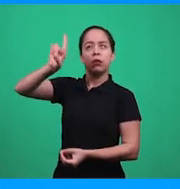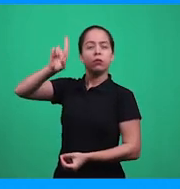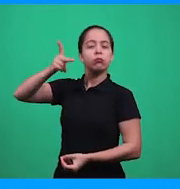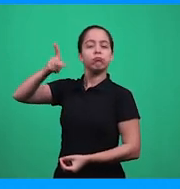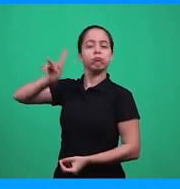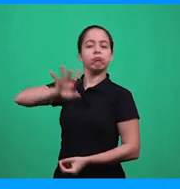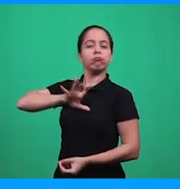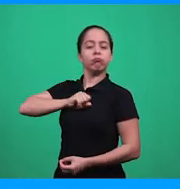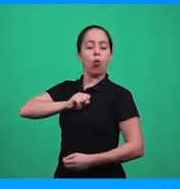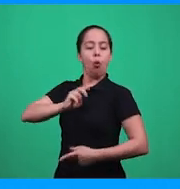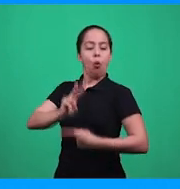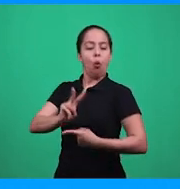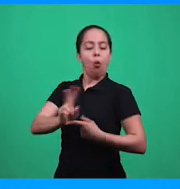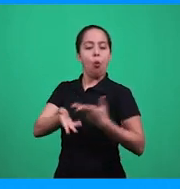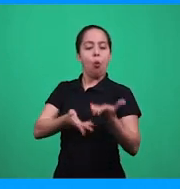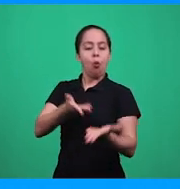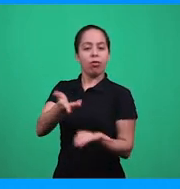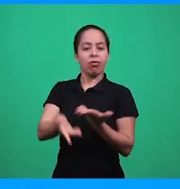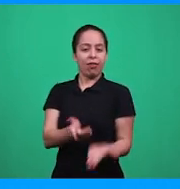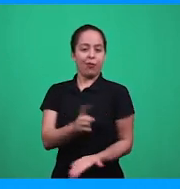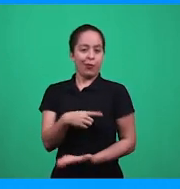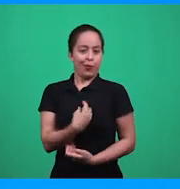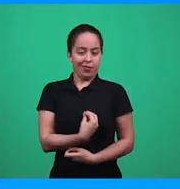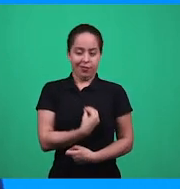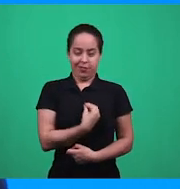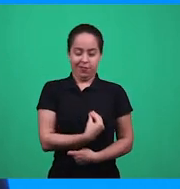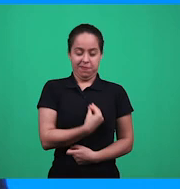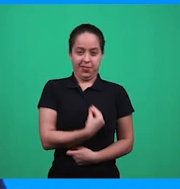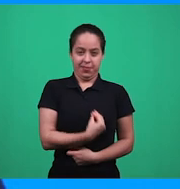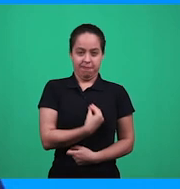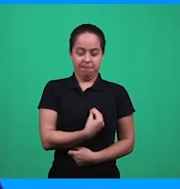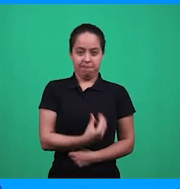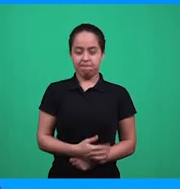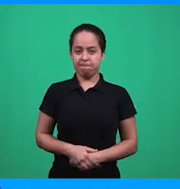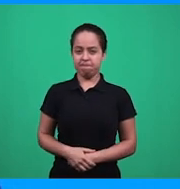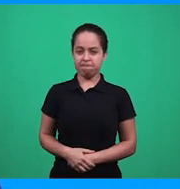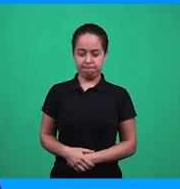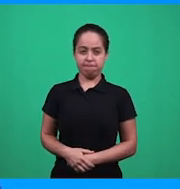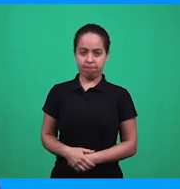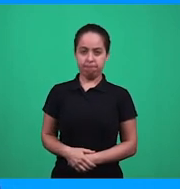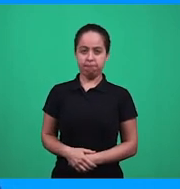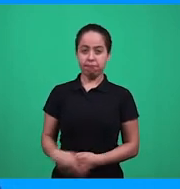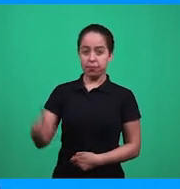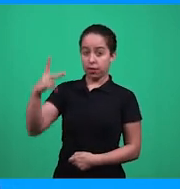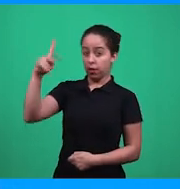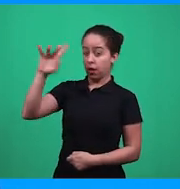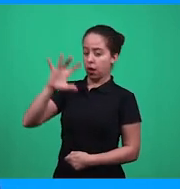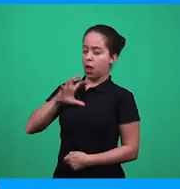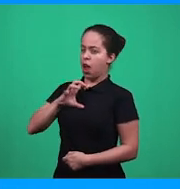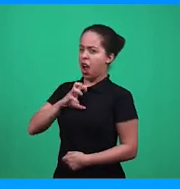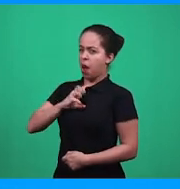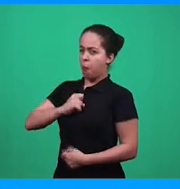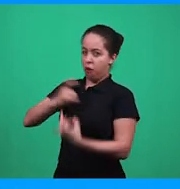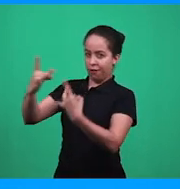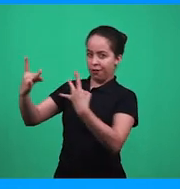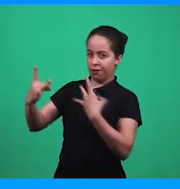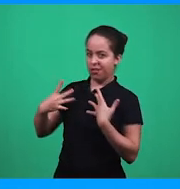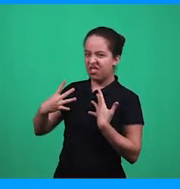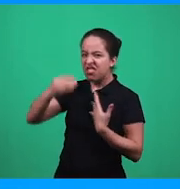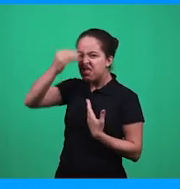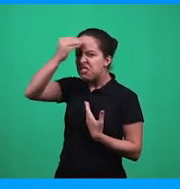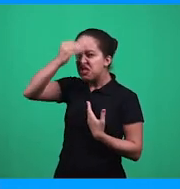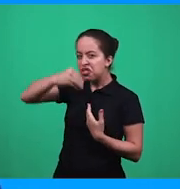de Deus tem com o homem. Este amor que não desiste de